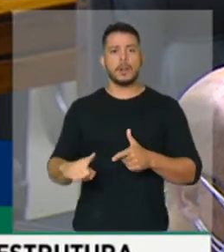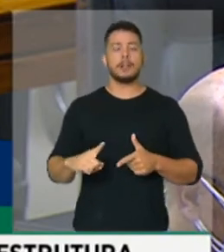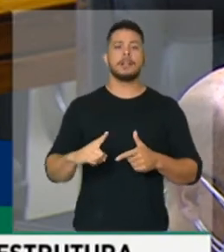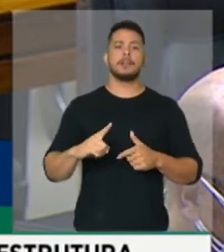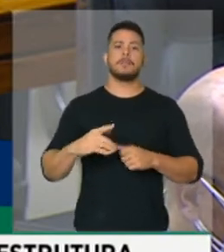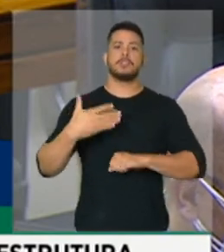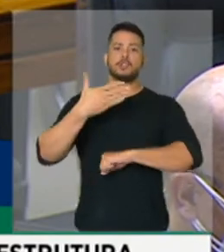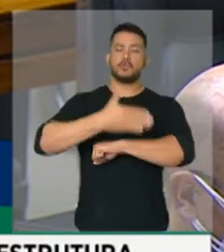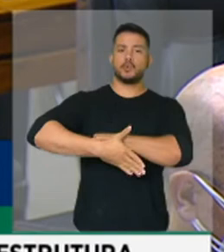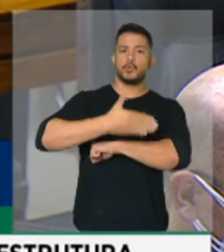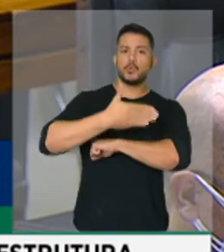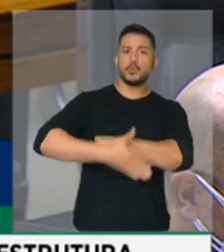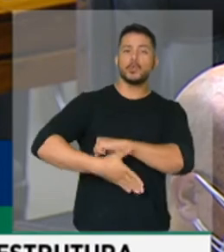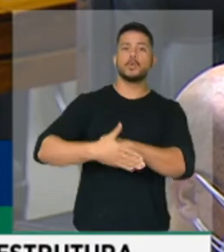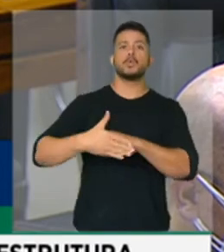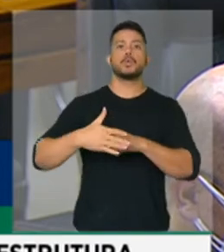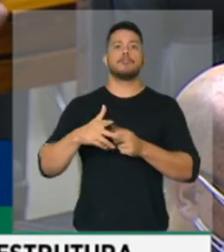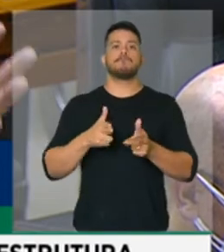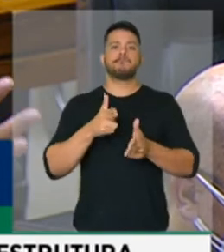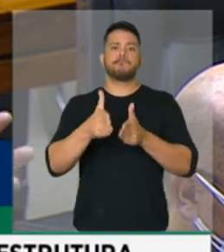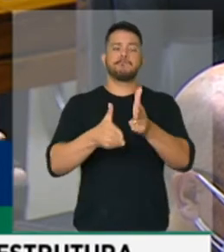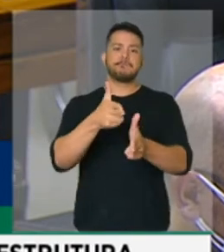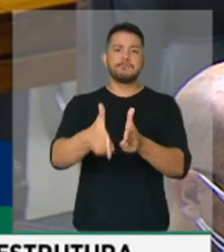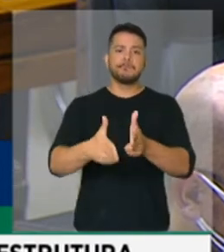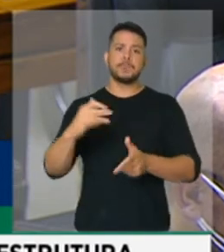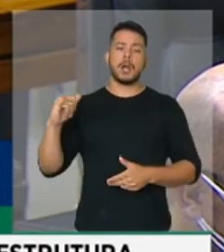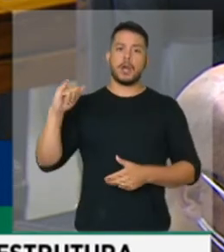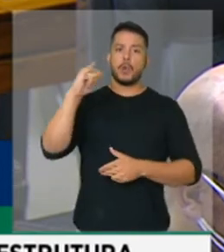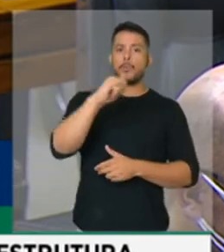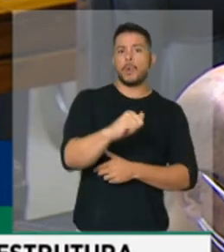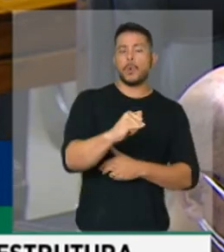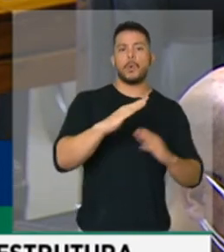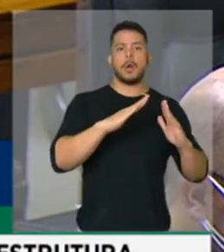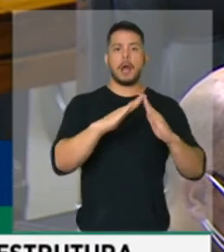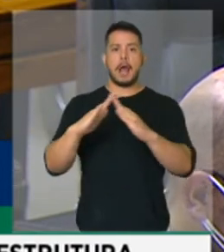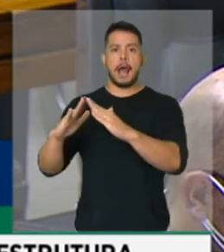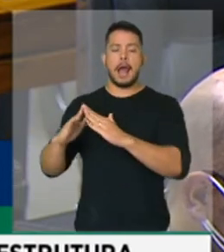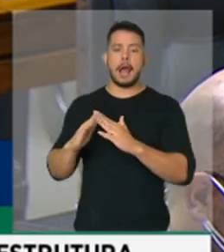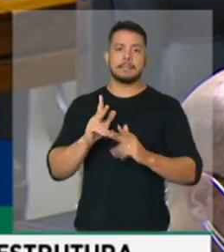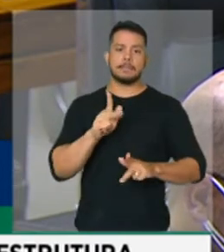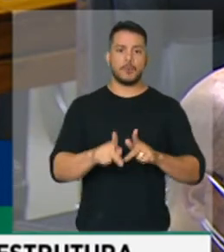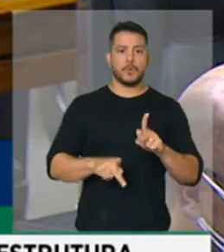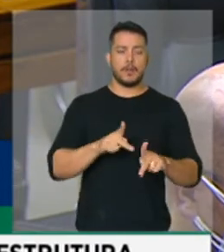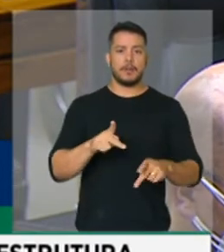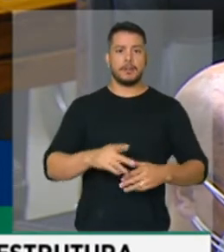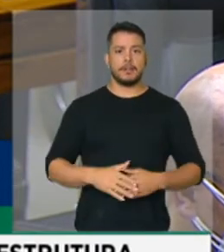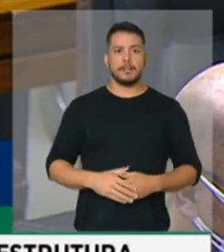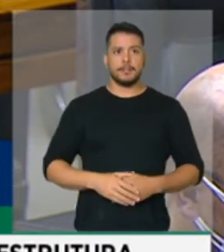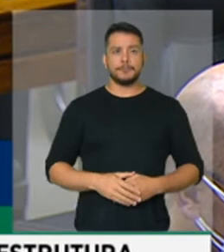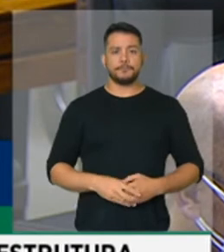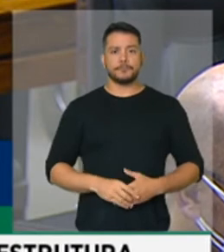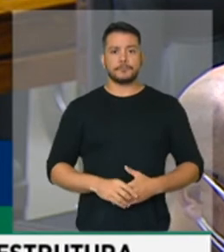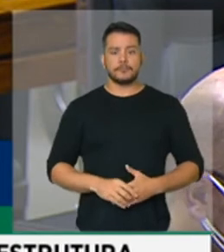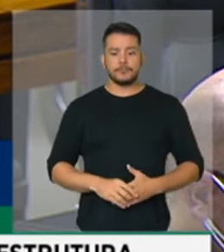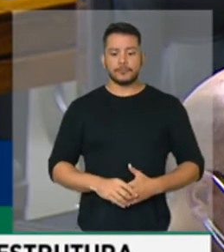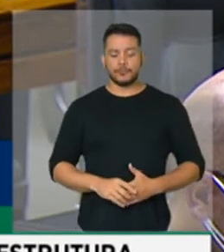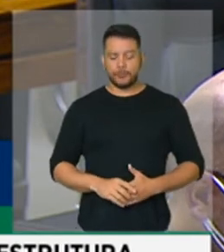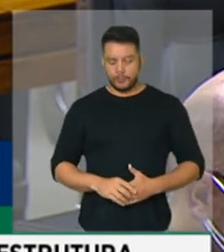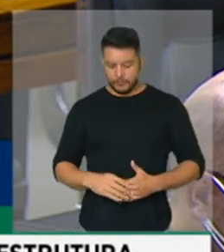aeroportos. Nós poderemos, de habitação popular, serão